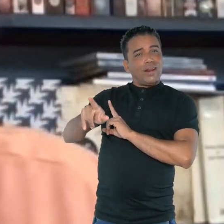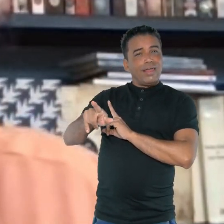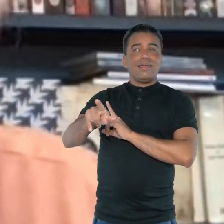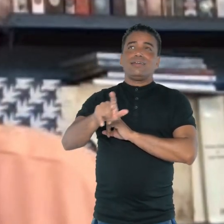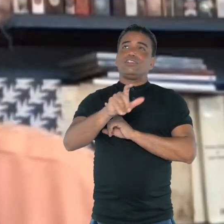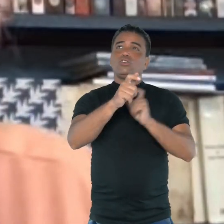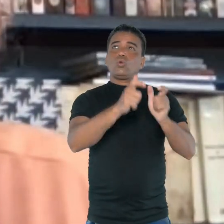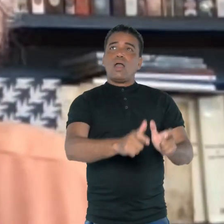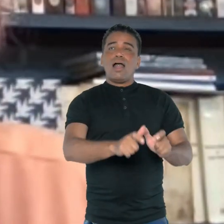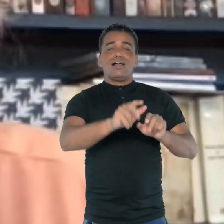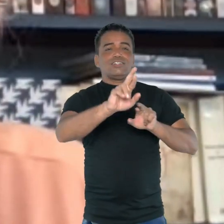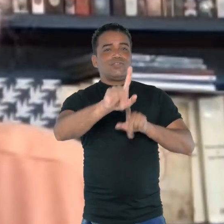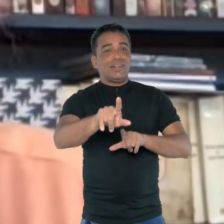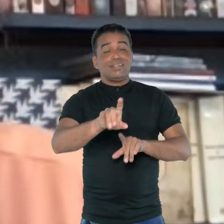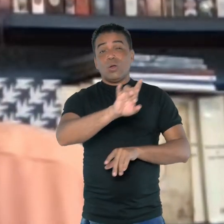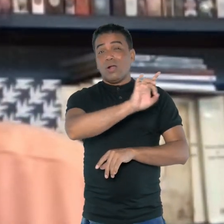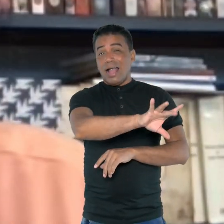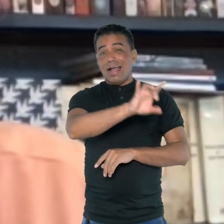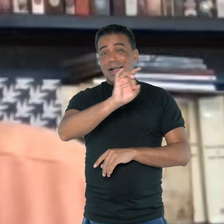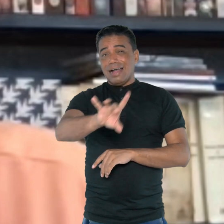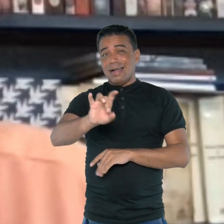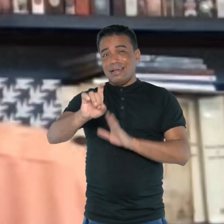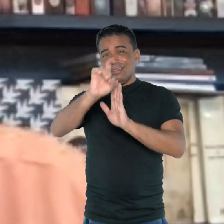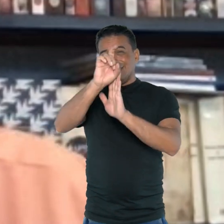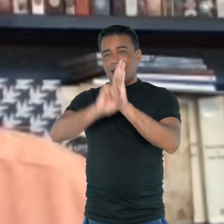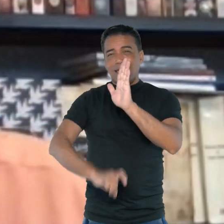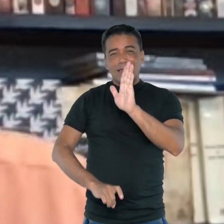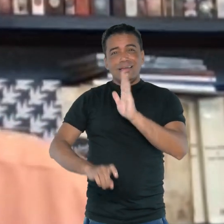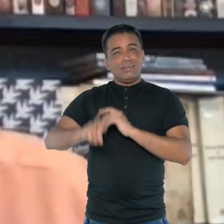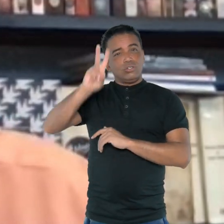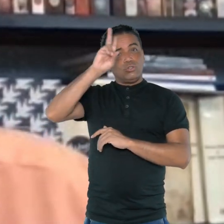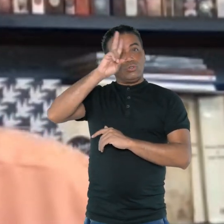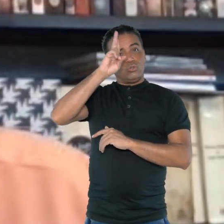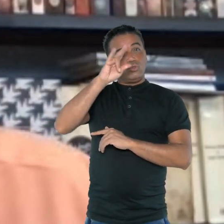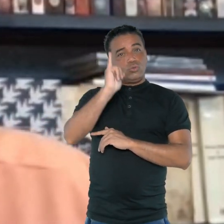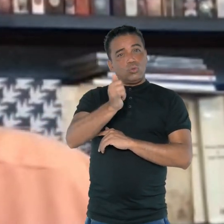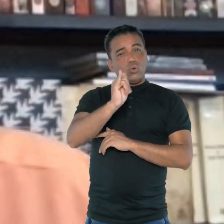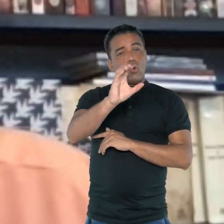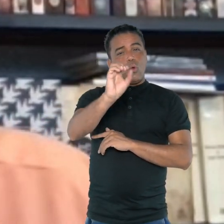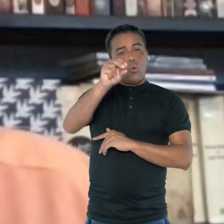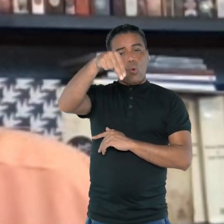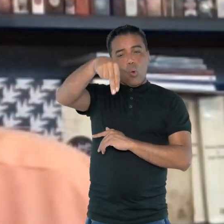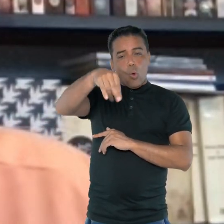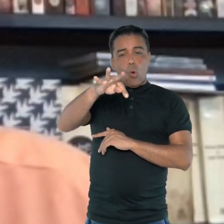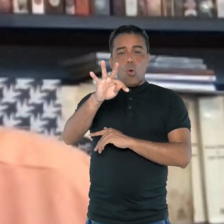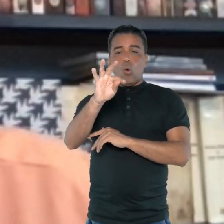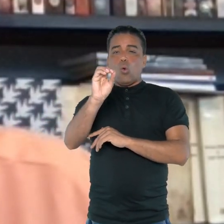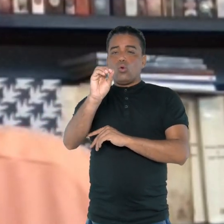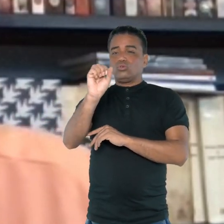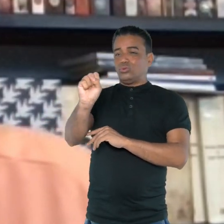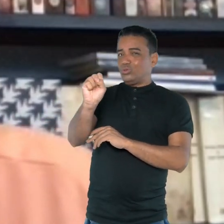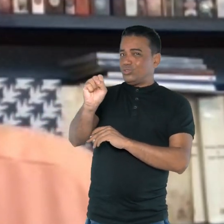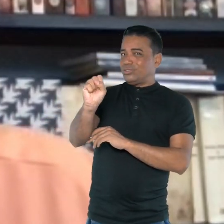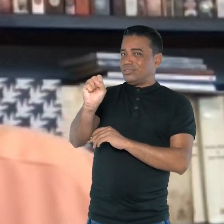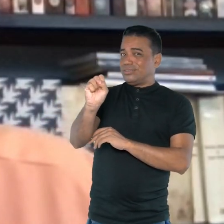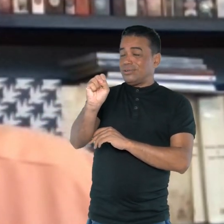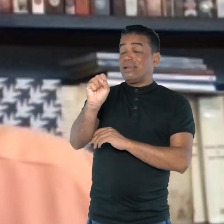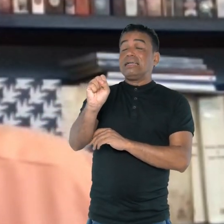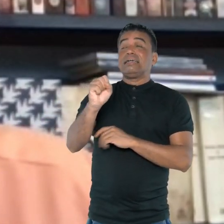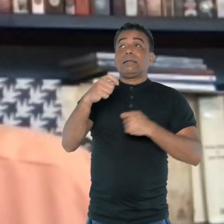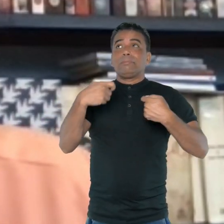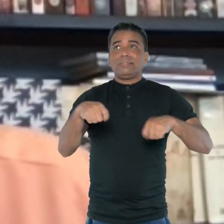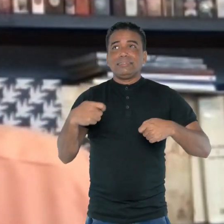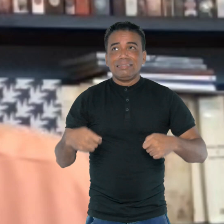diferente. Cada texto, cada conto, no caso, estamos falando de contos aqui nesse momento, tem